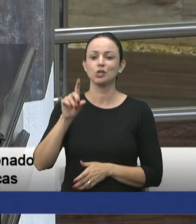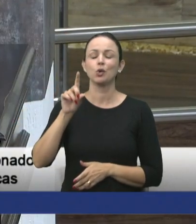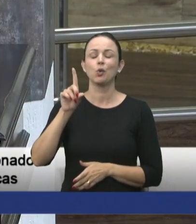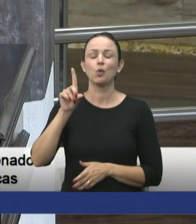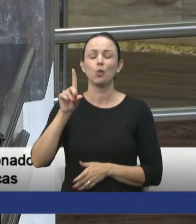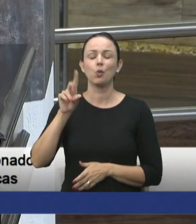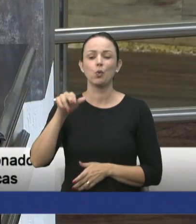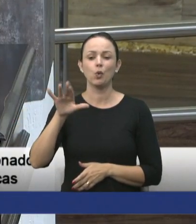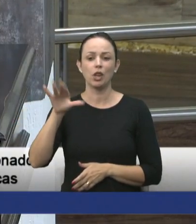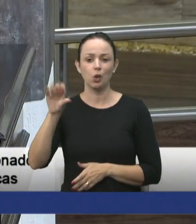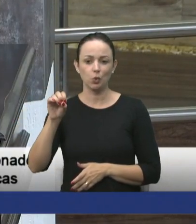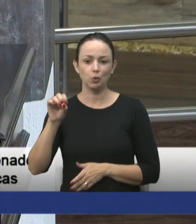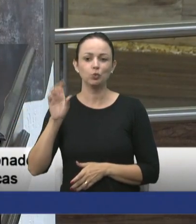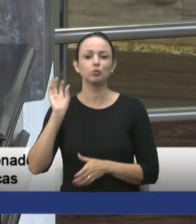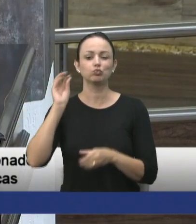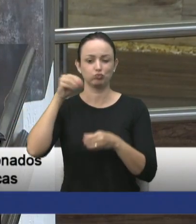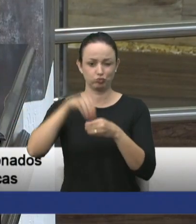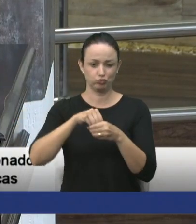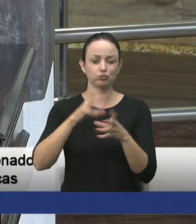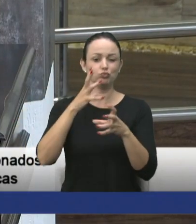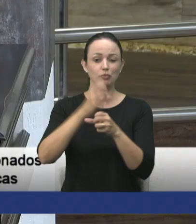as pessoas de nosso município,